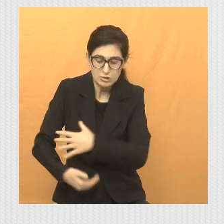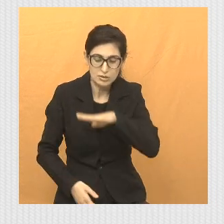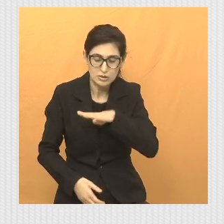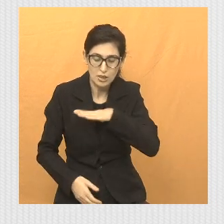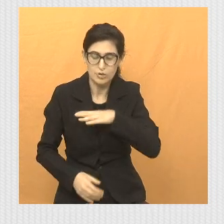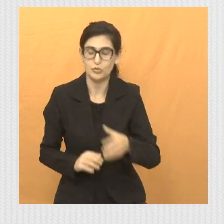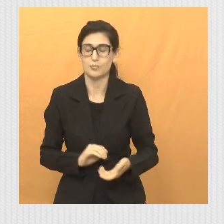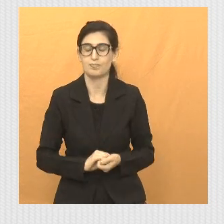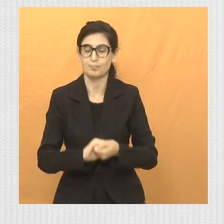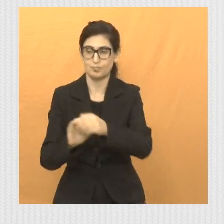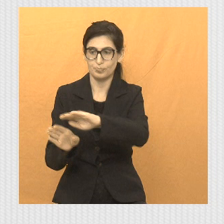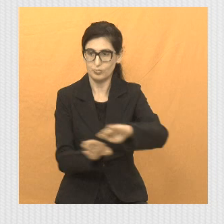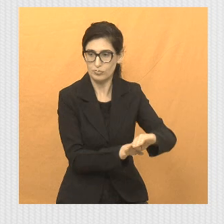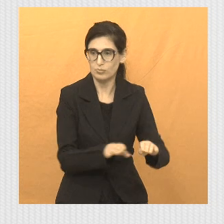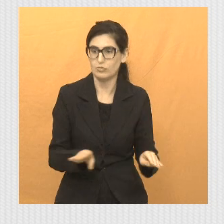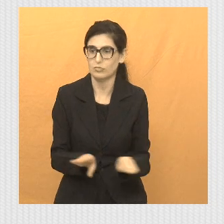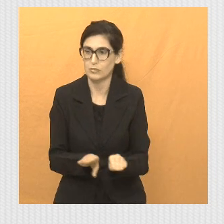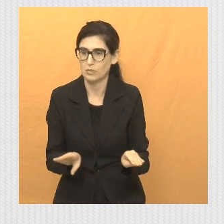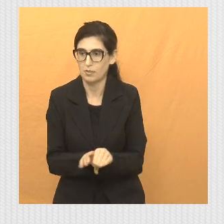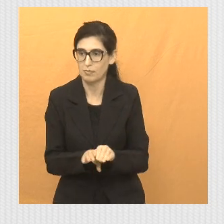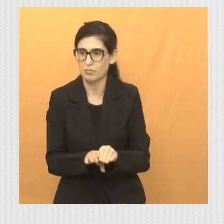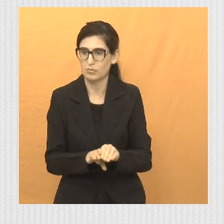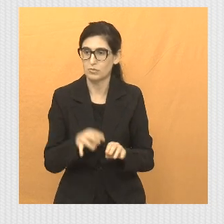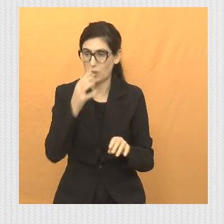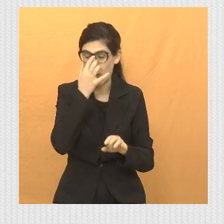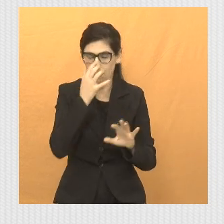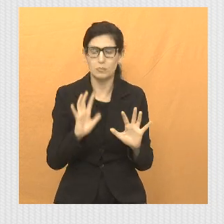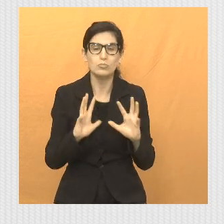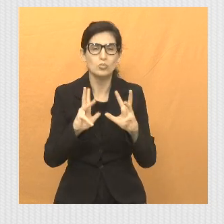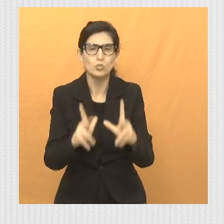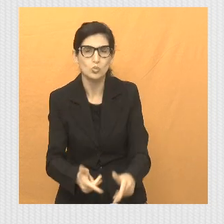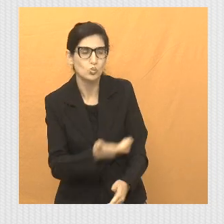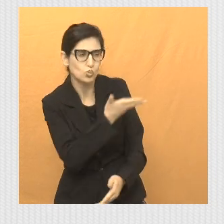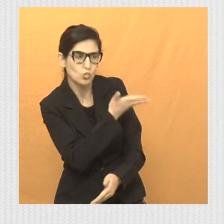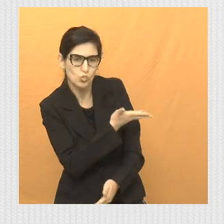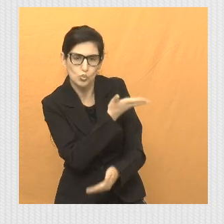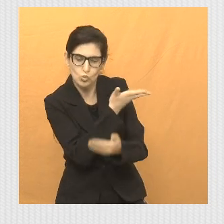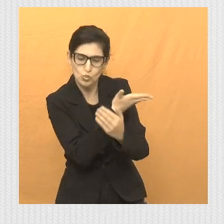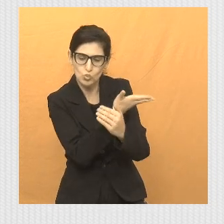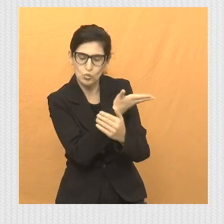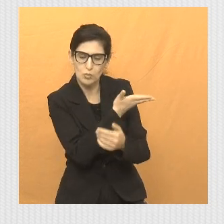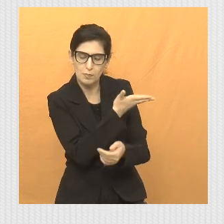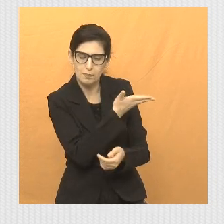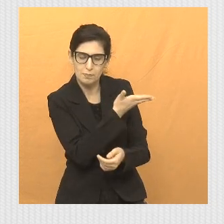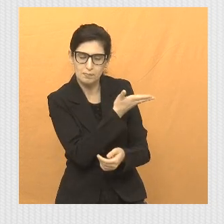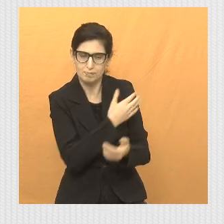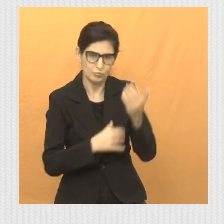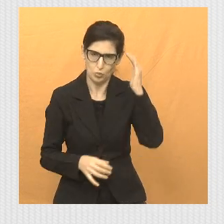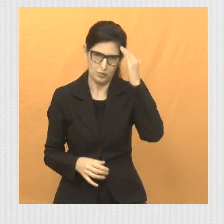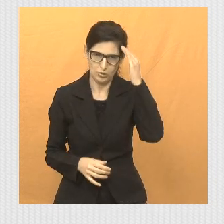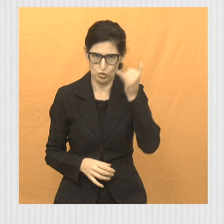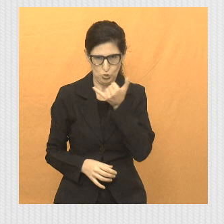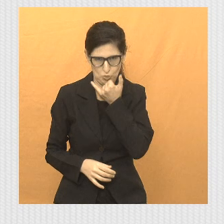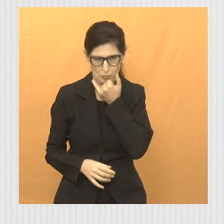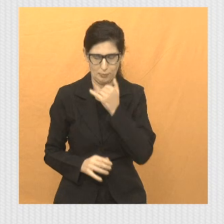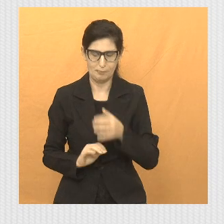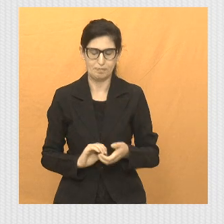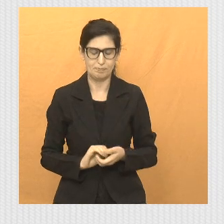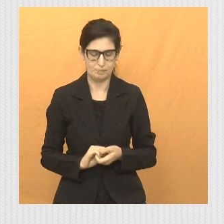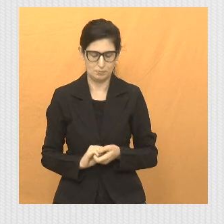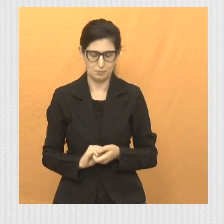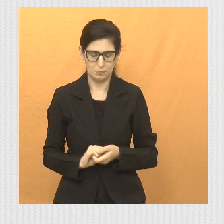o quadro apresenta os agravos de notificação compulsória e como